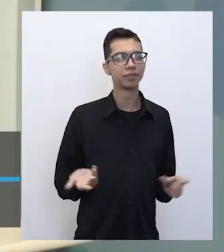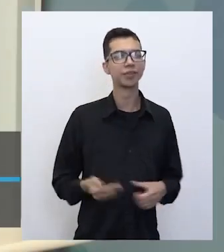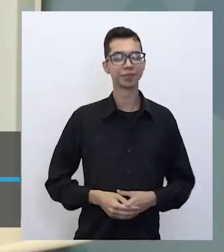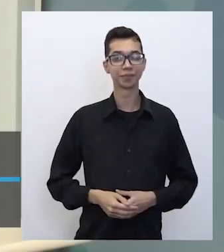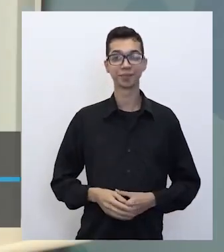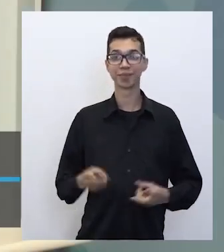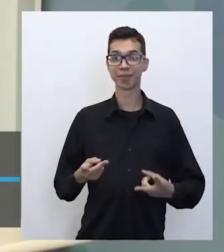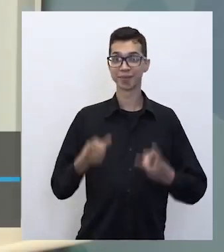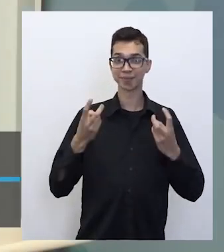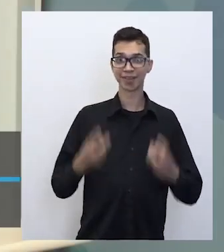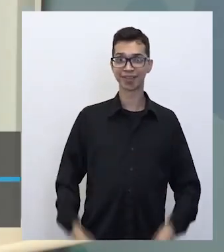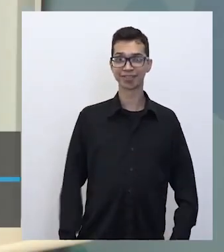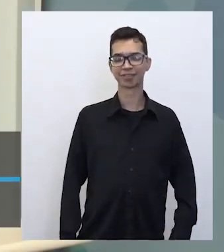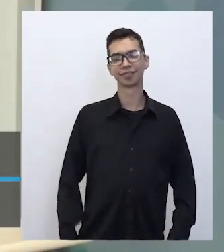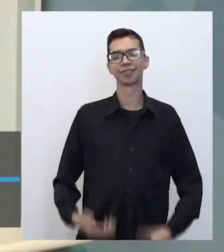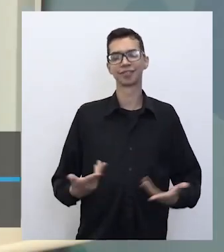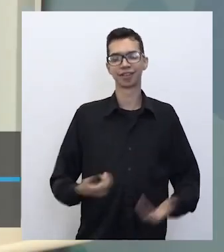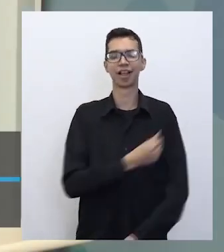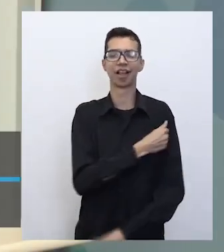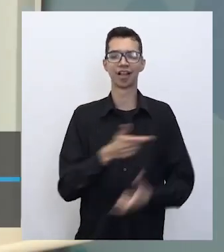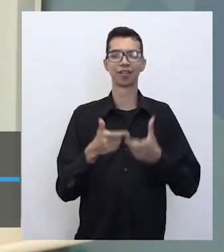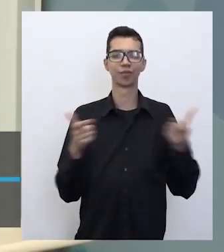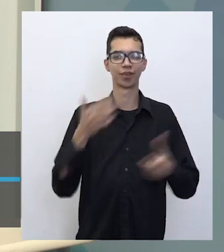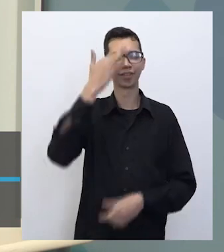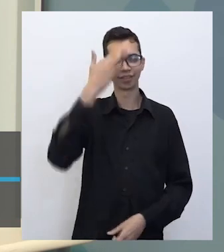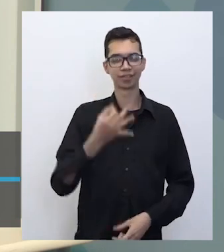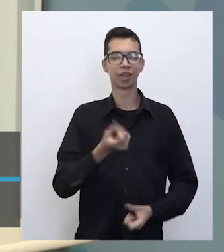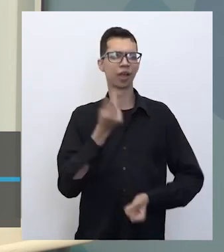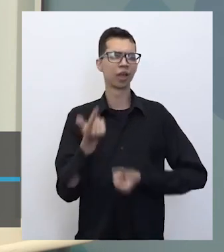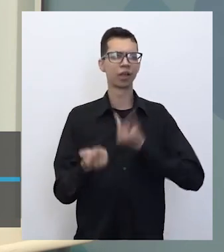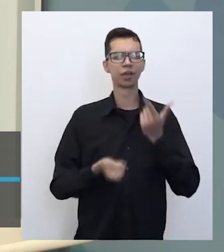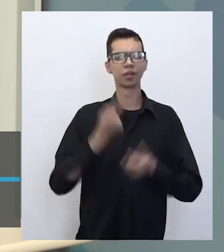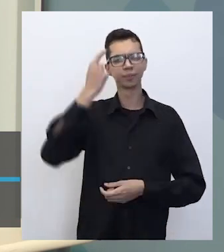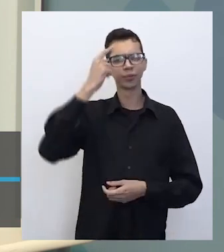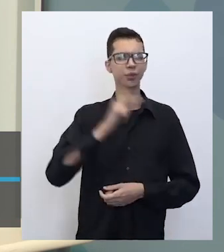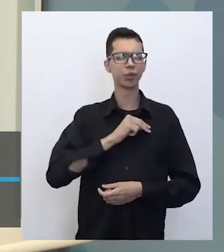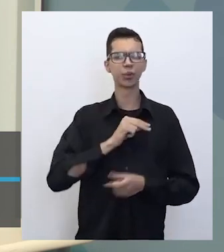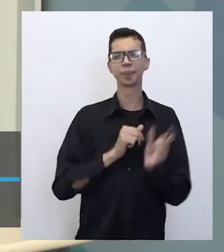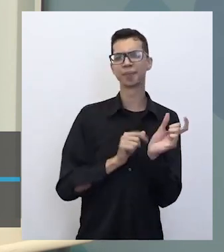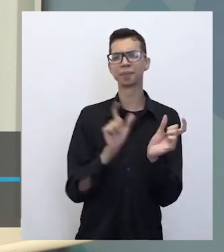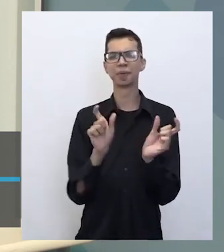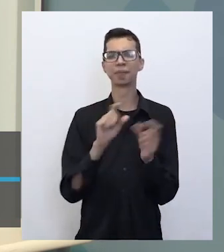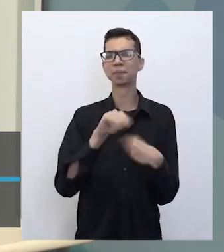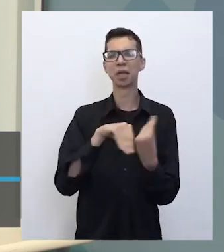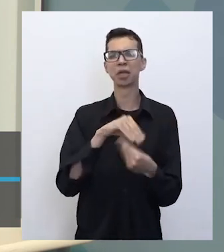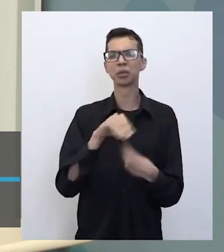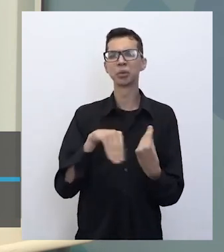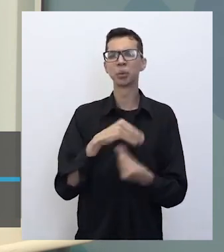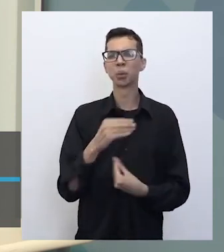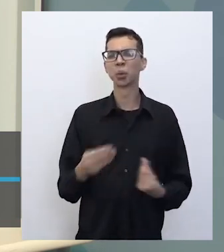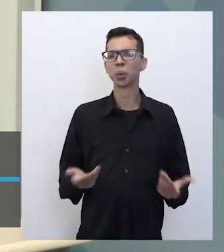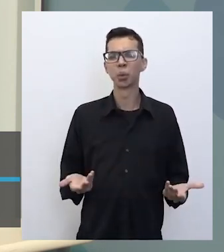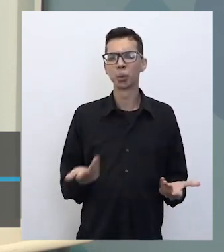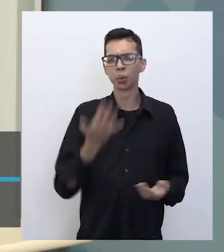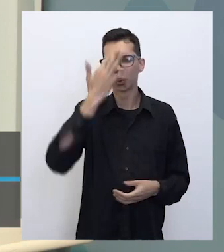para perceber que os alunos entenderam bastante. Sim. Alguns acreditam que ficaram, nossa, tudo misturado, né? Então, agora, com